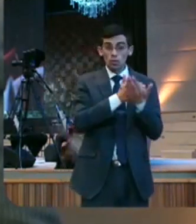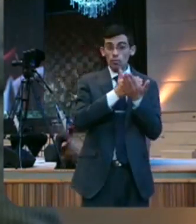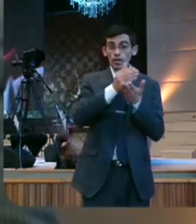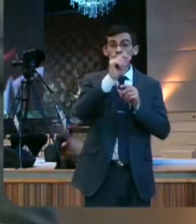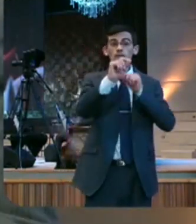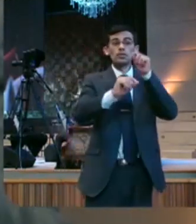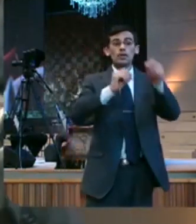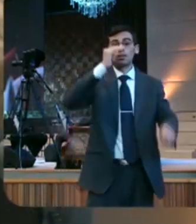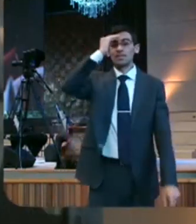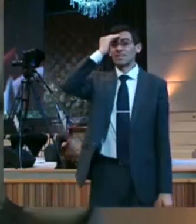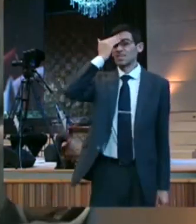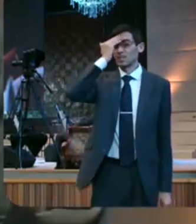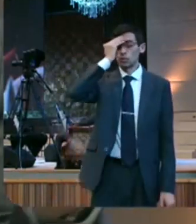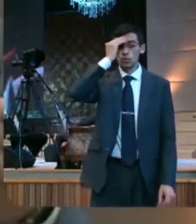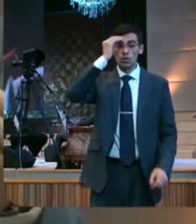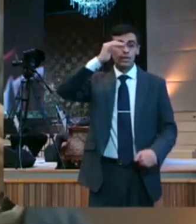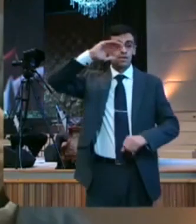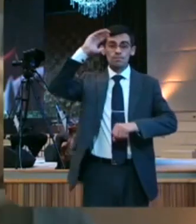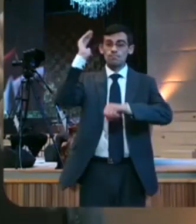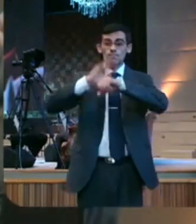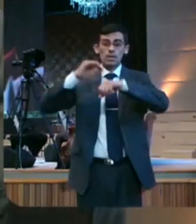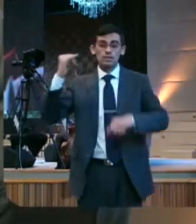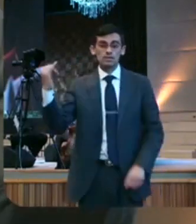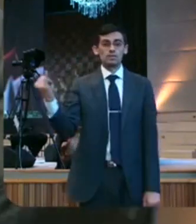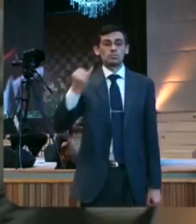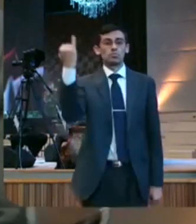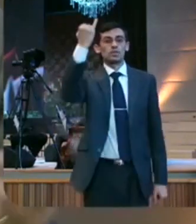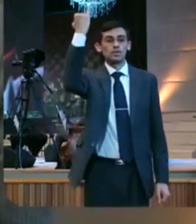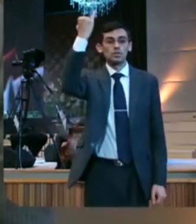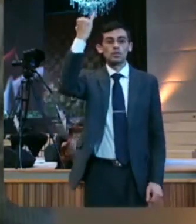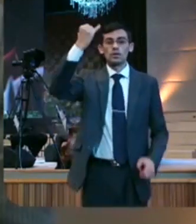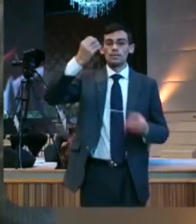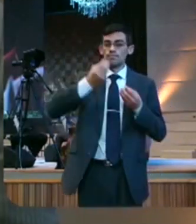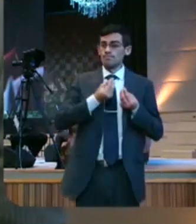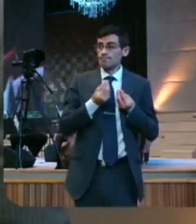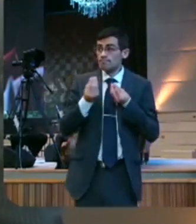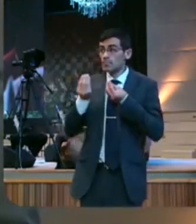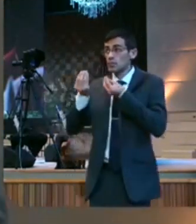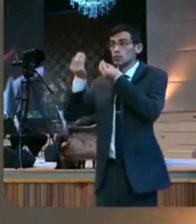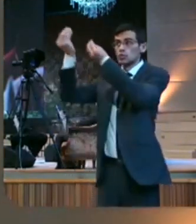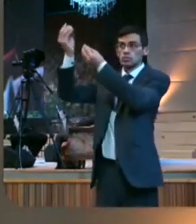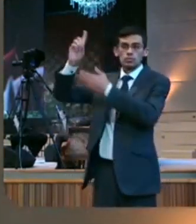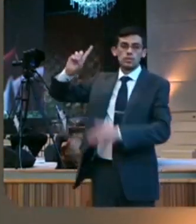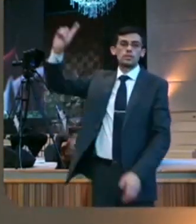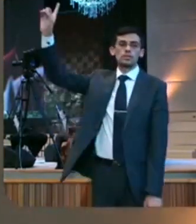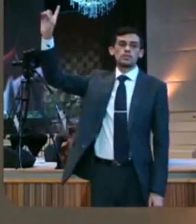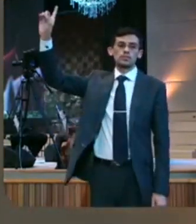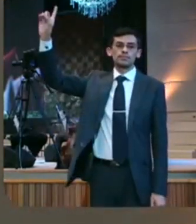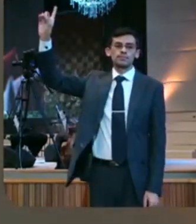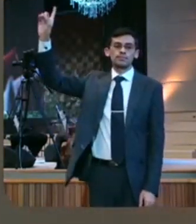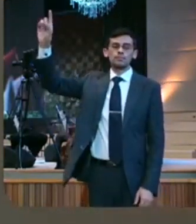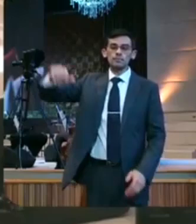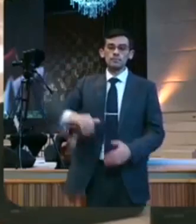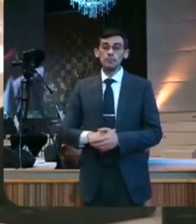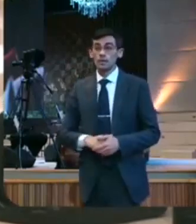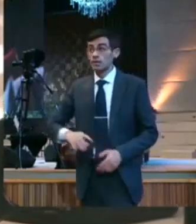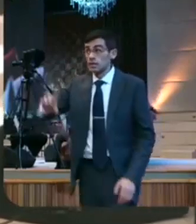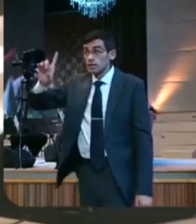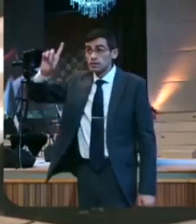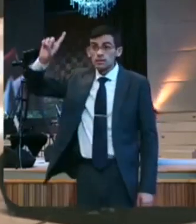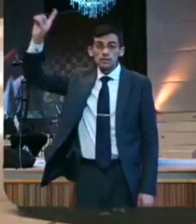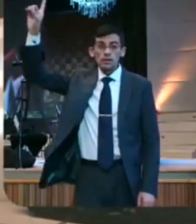entendendo que a prioridade de tudo é dada ao Senhor. Uma das razões porque